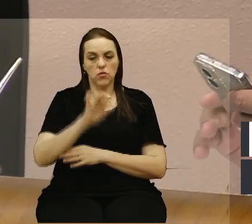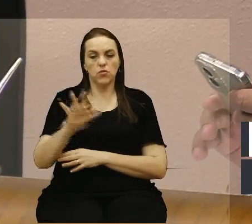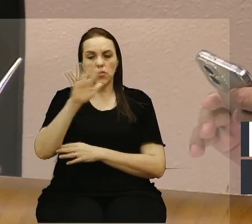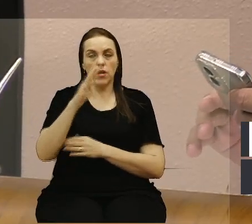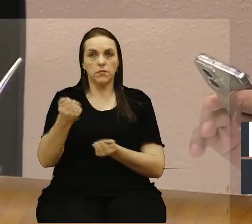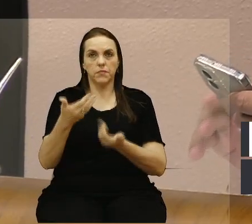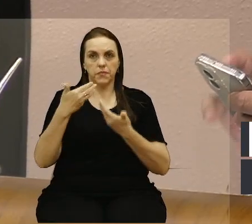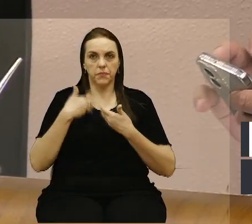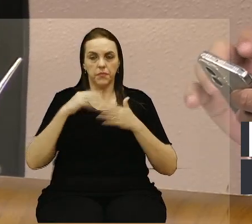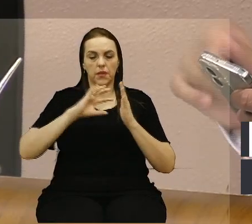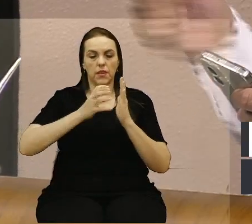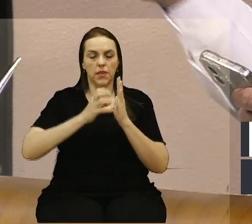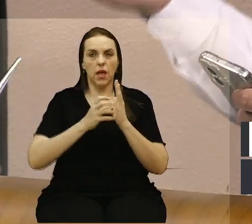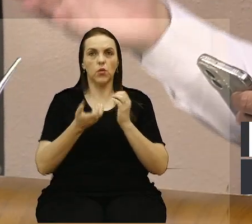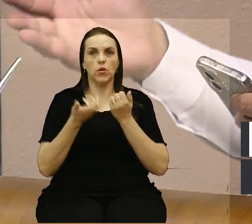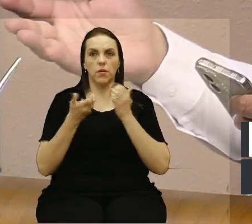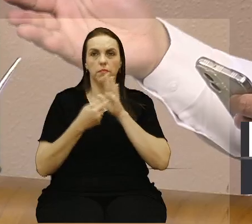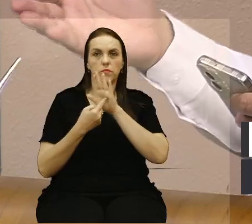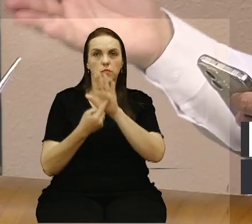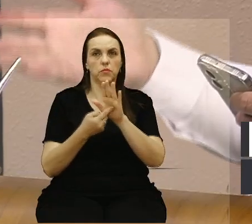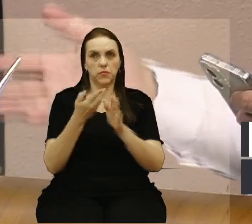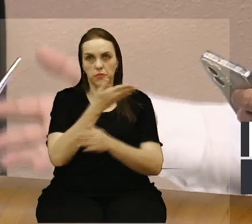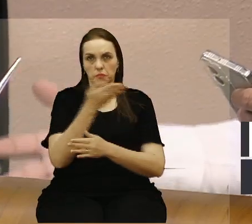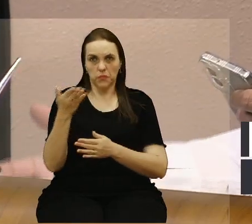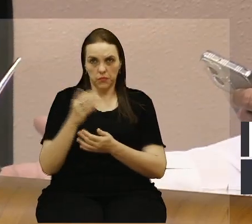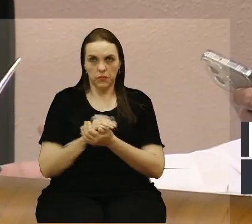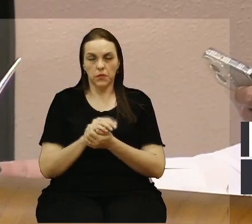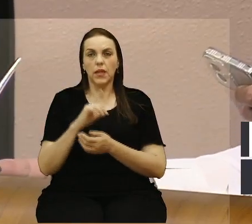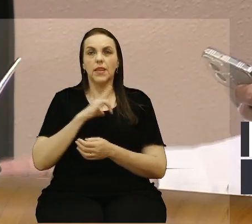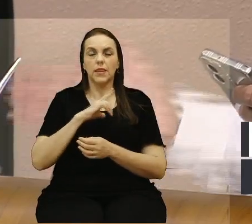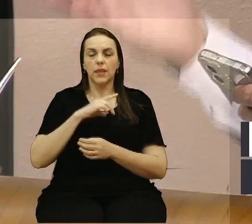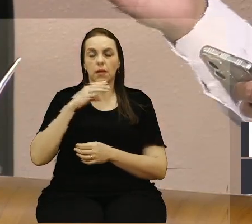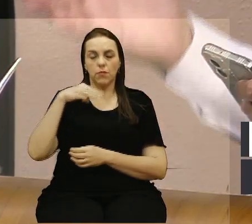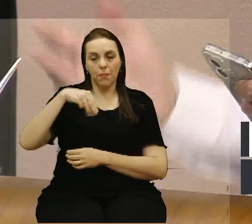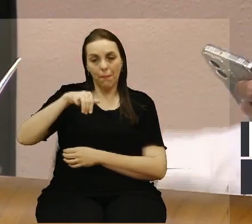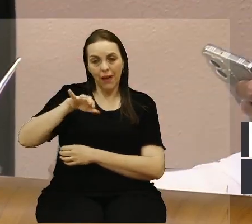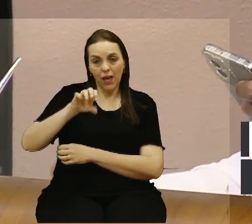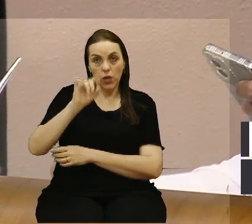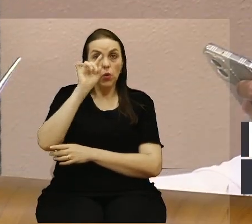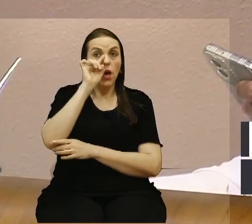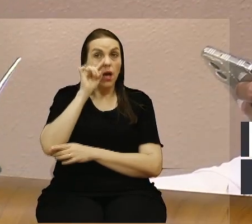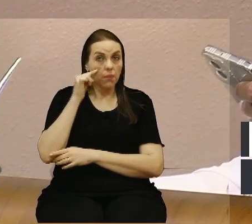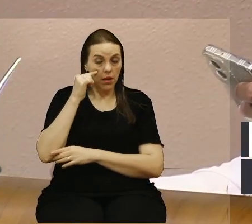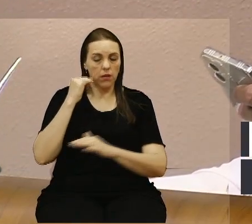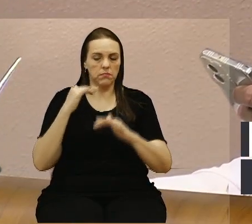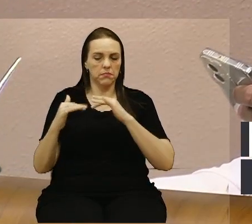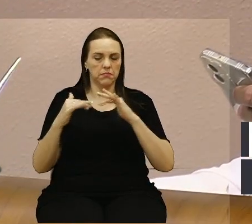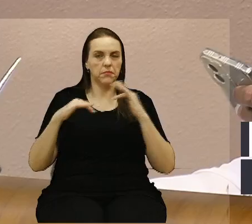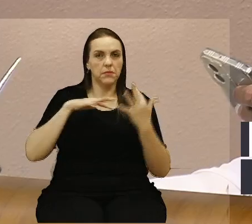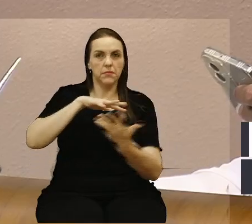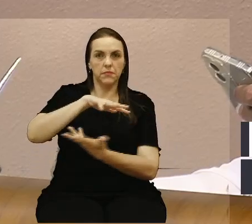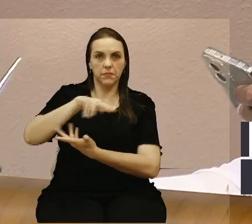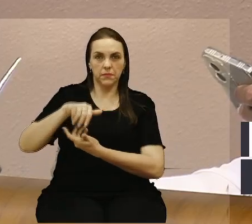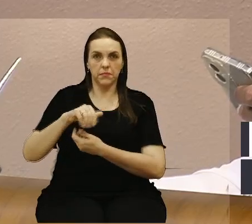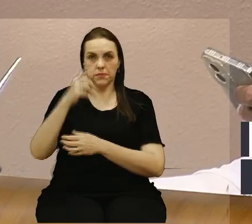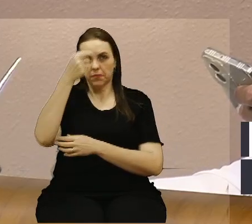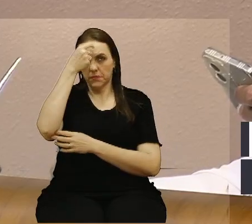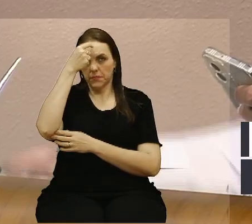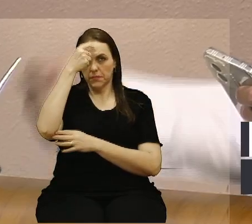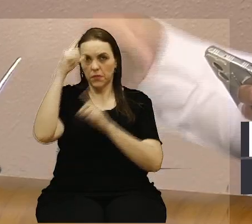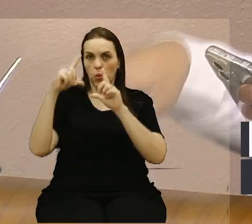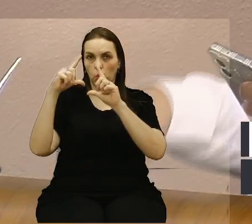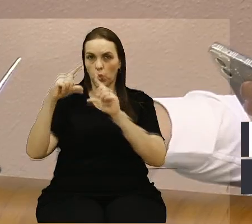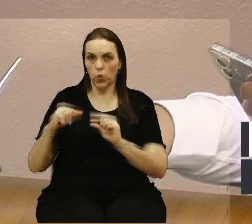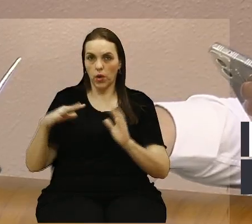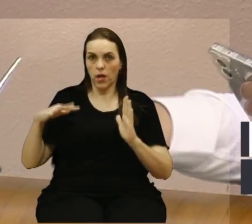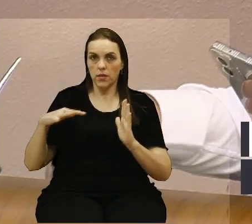que eu queria destacar para vocês. Nós temos o Maio Amarelo, que é um movimento internacional de conscientização para a redução de acidentes de trânsito,